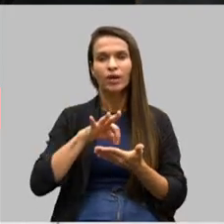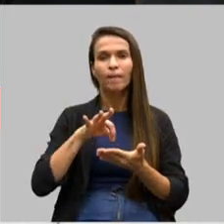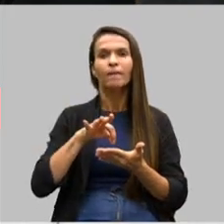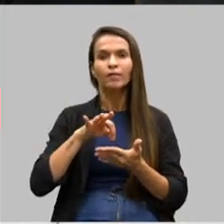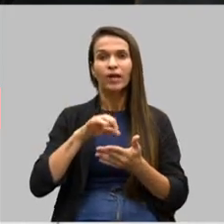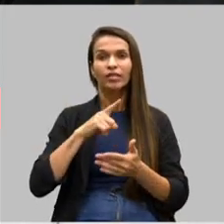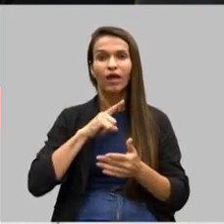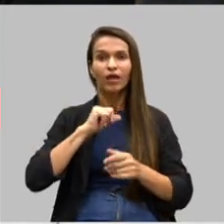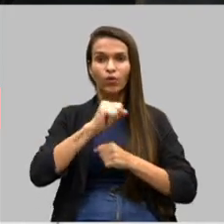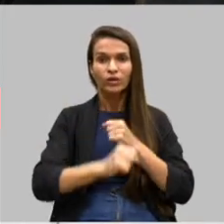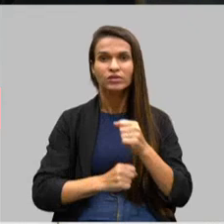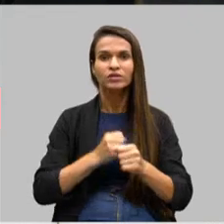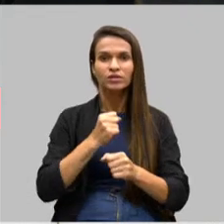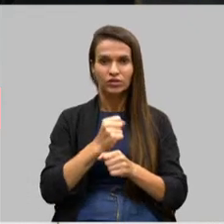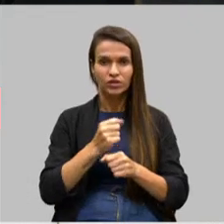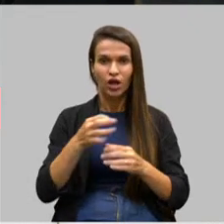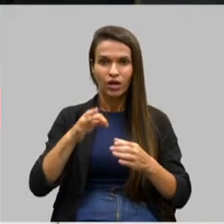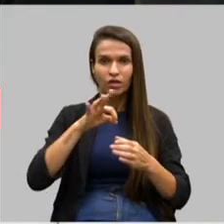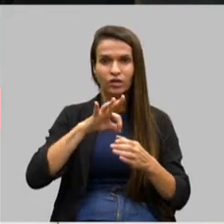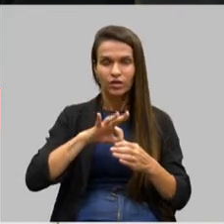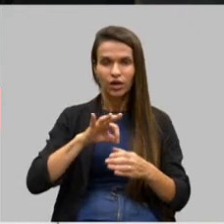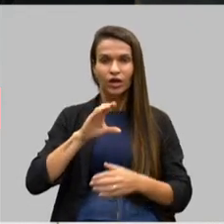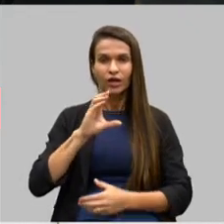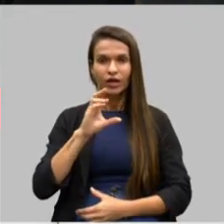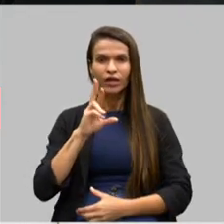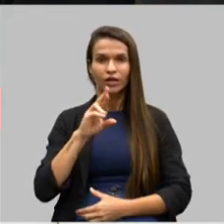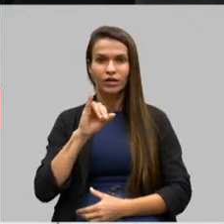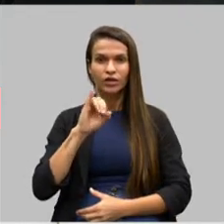seguinte. Seria chamada as sementes crioulas.